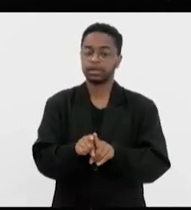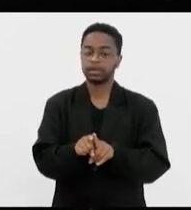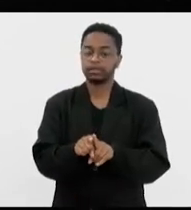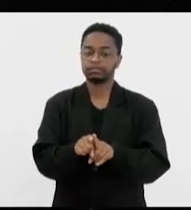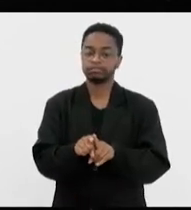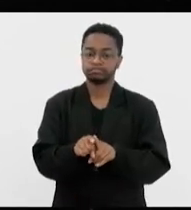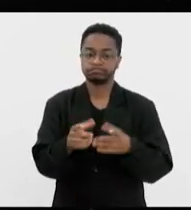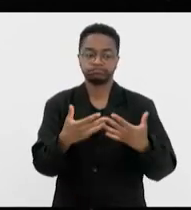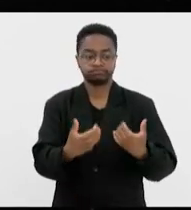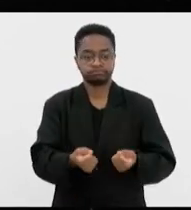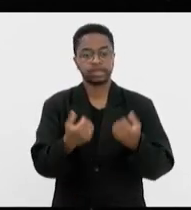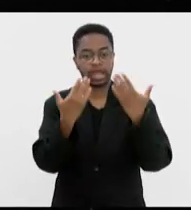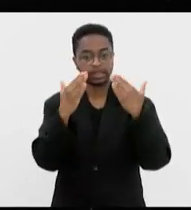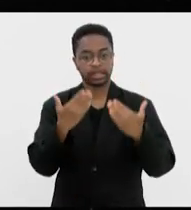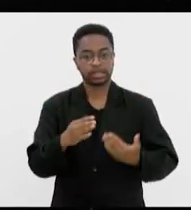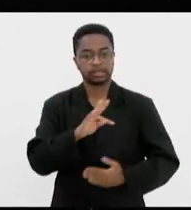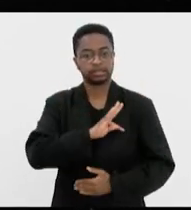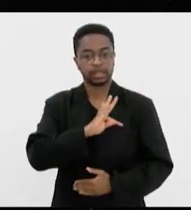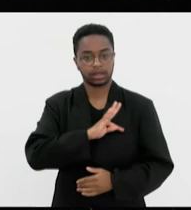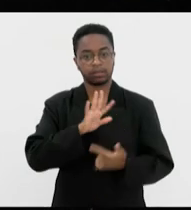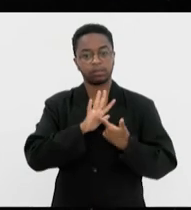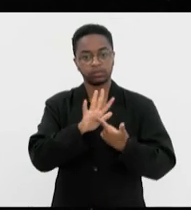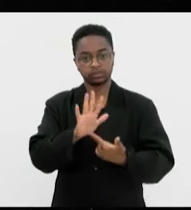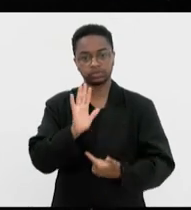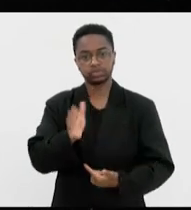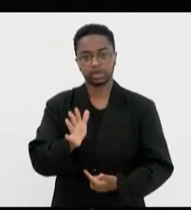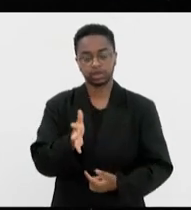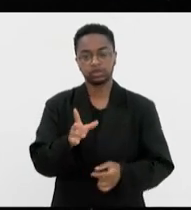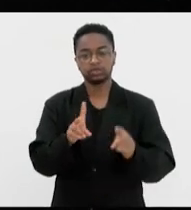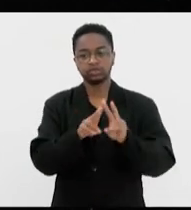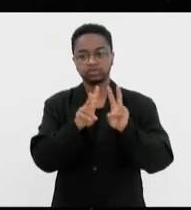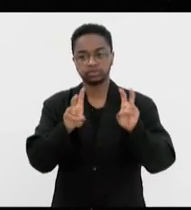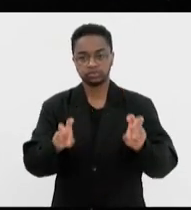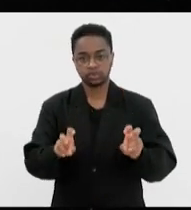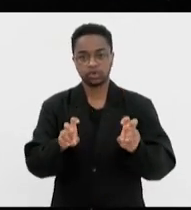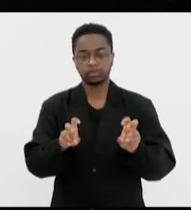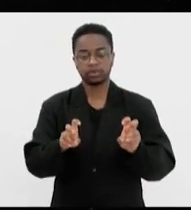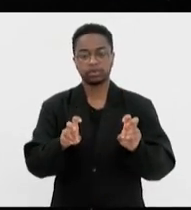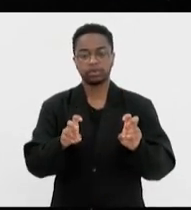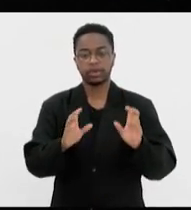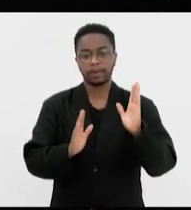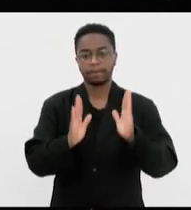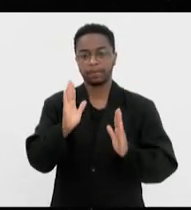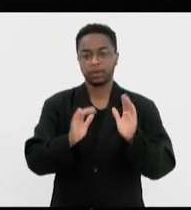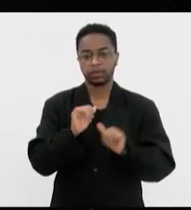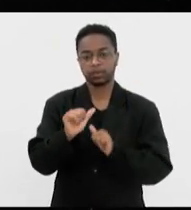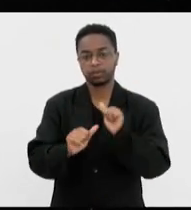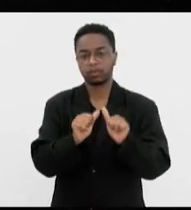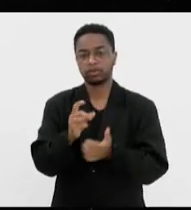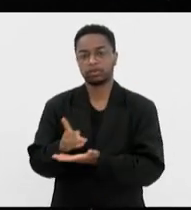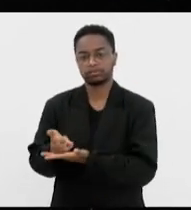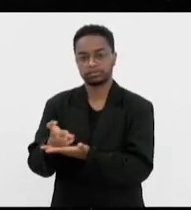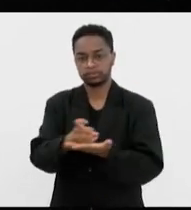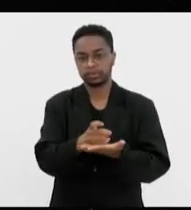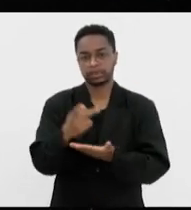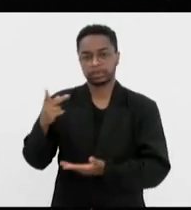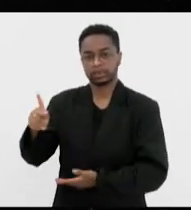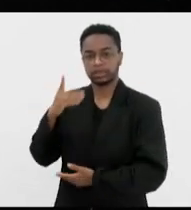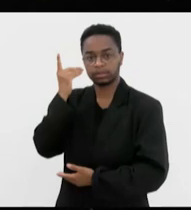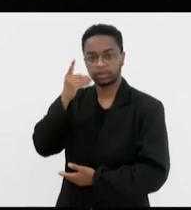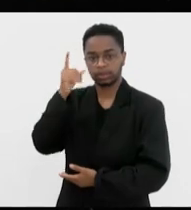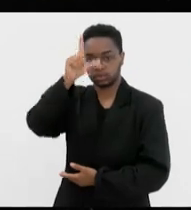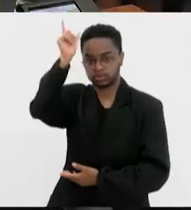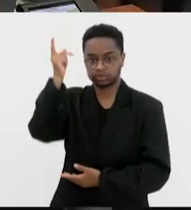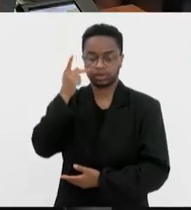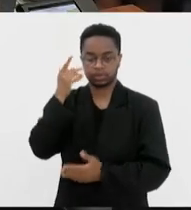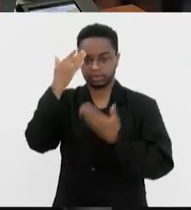as análises técnicas já apresentadas relativas à reforma tributária procedida pelo deputado Luiz Paulo. Muito